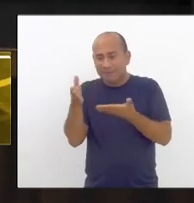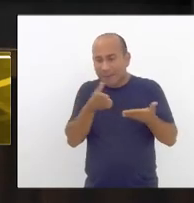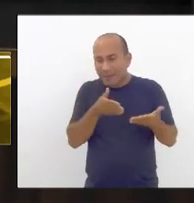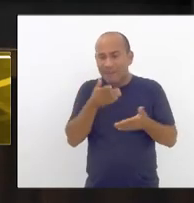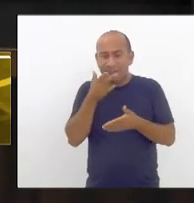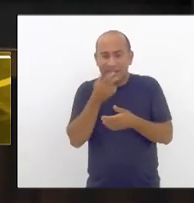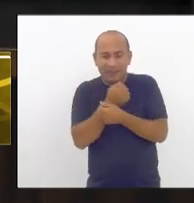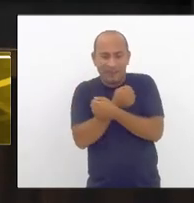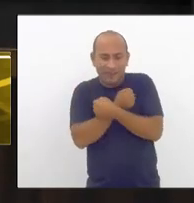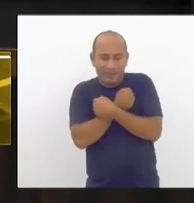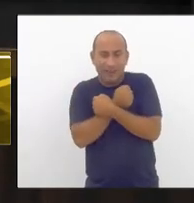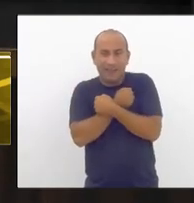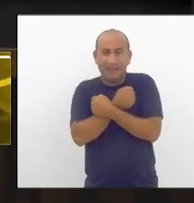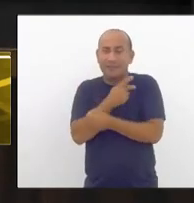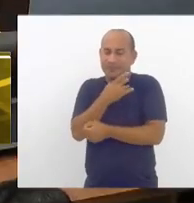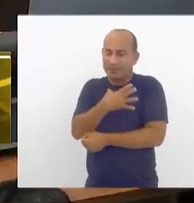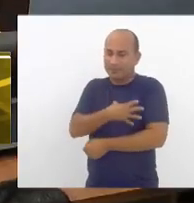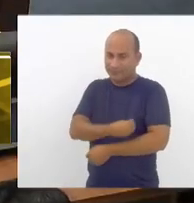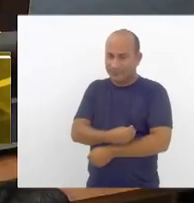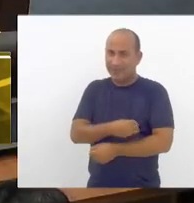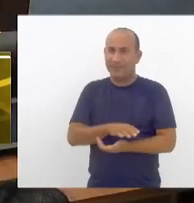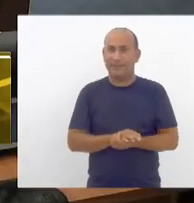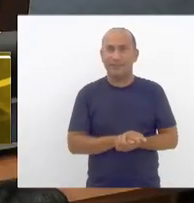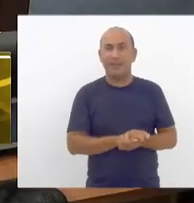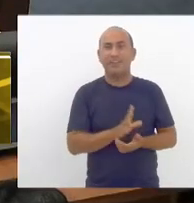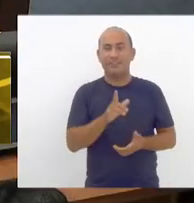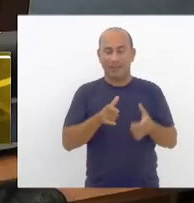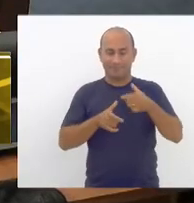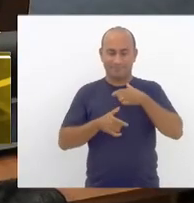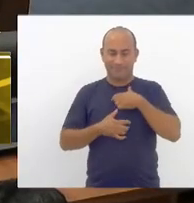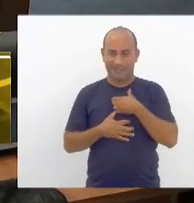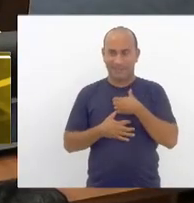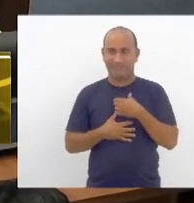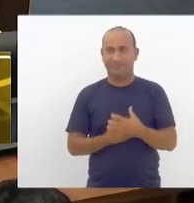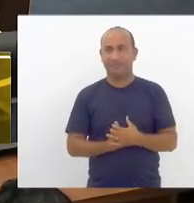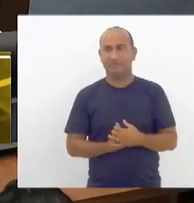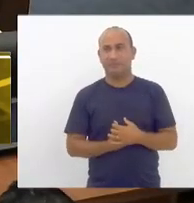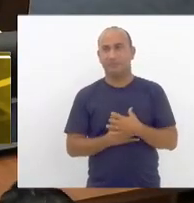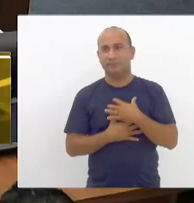até aqui dar um abraço já no seu filho já com essa medalha